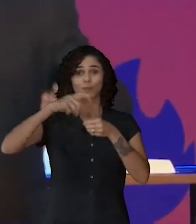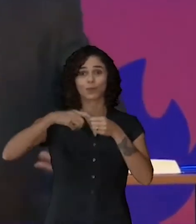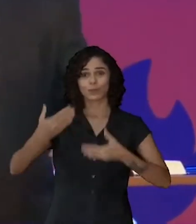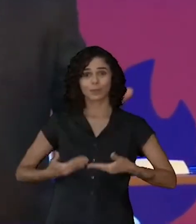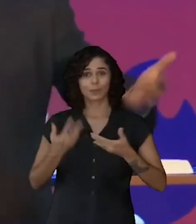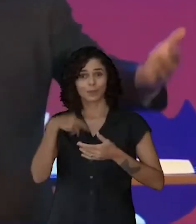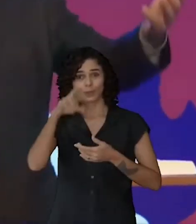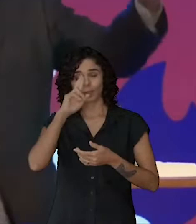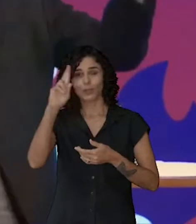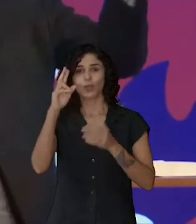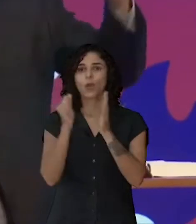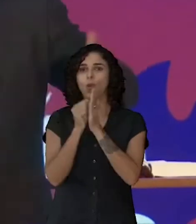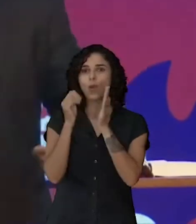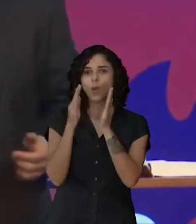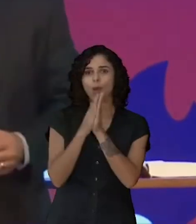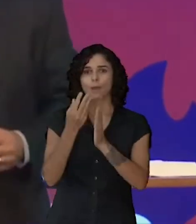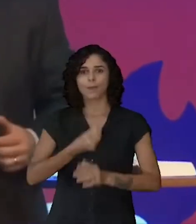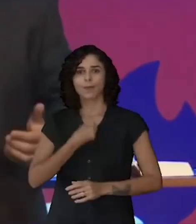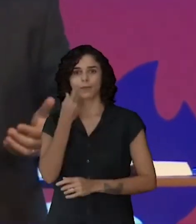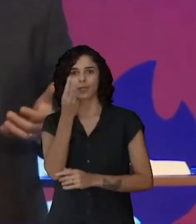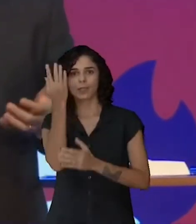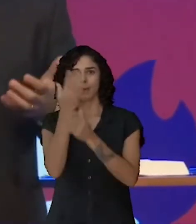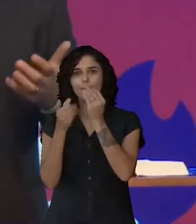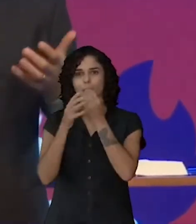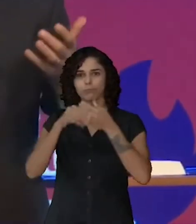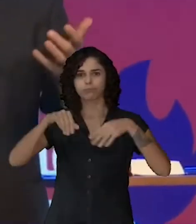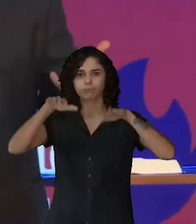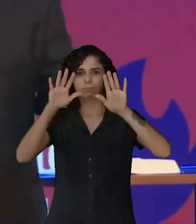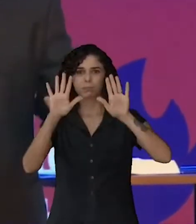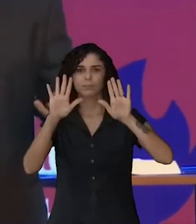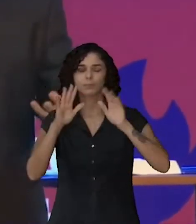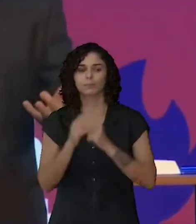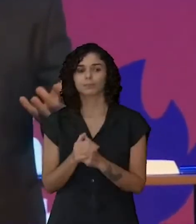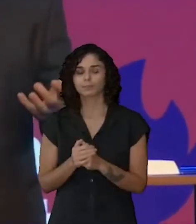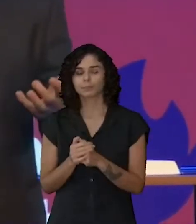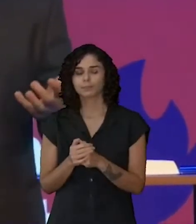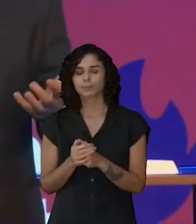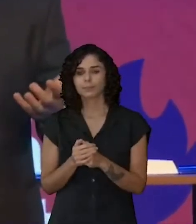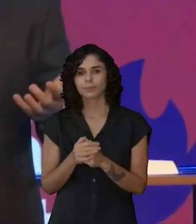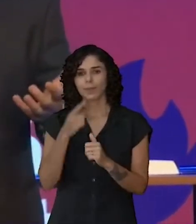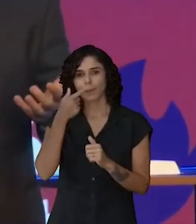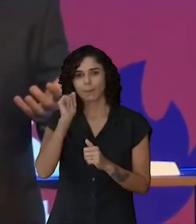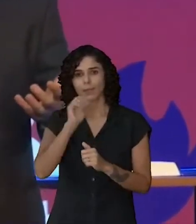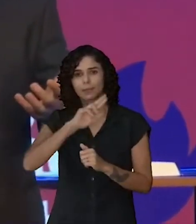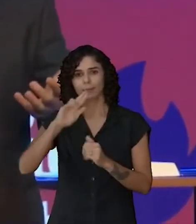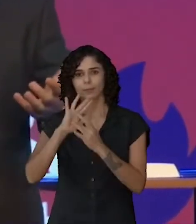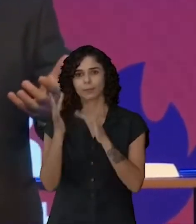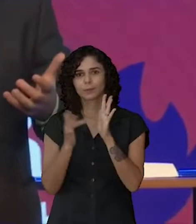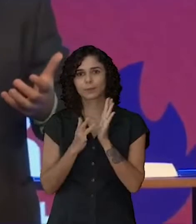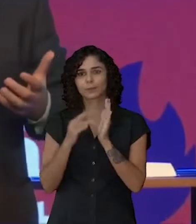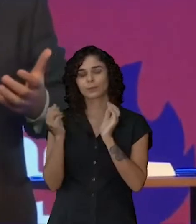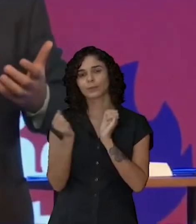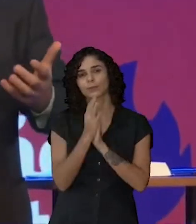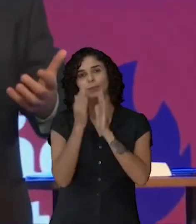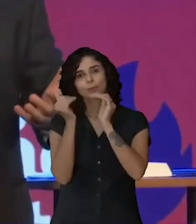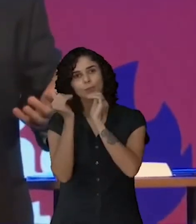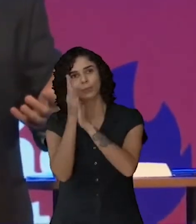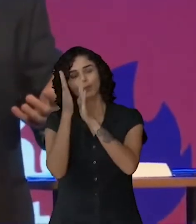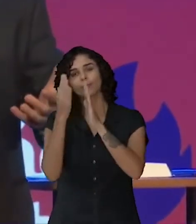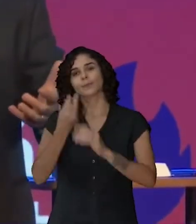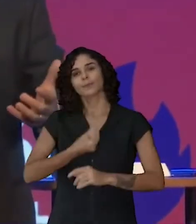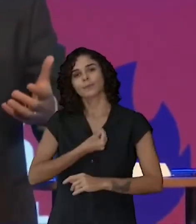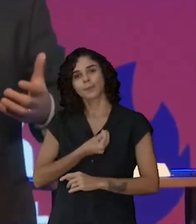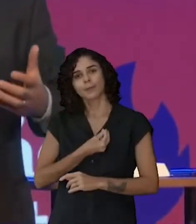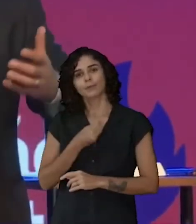quero orar por ela junto com vocês. Estenda a sua mão. Pai, em nome de Jesus, nós te louvamos pela vida da